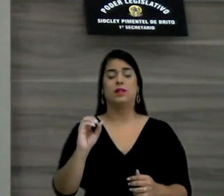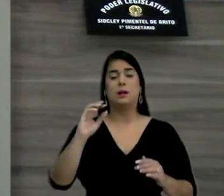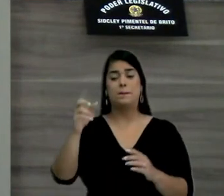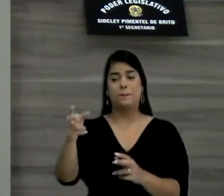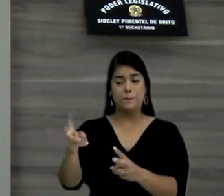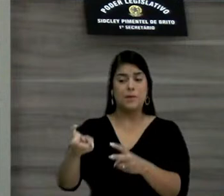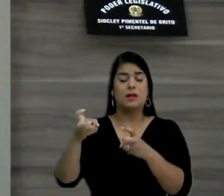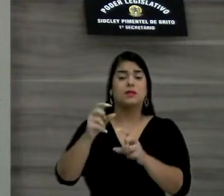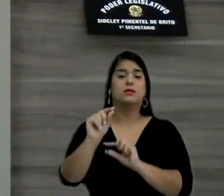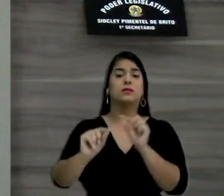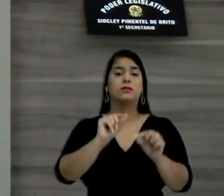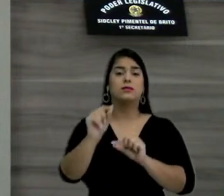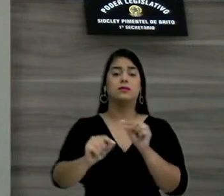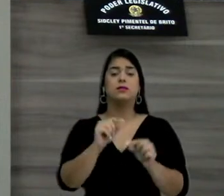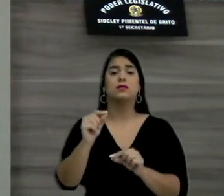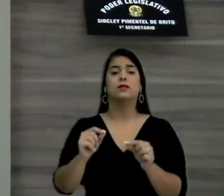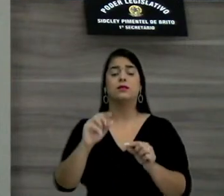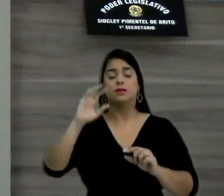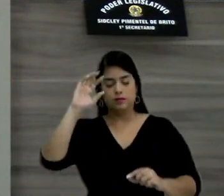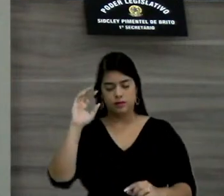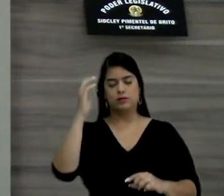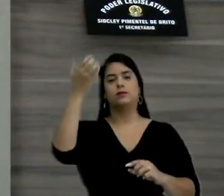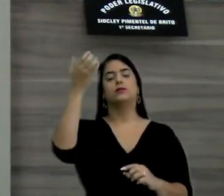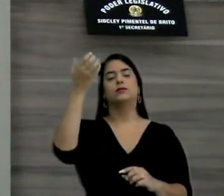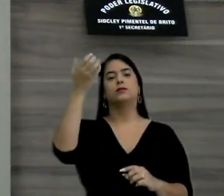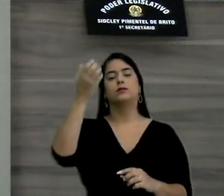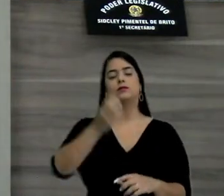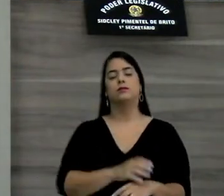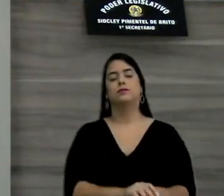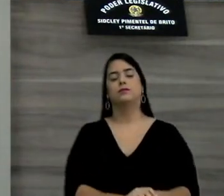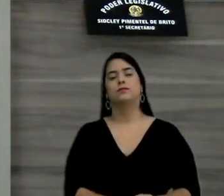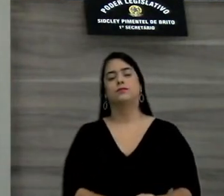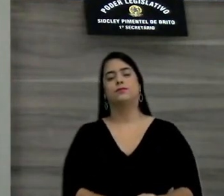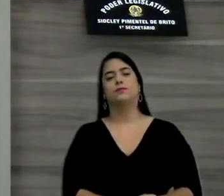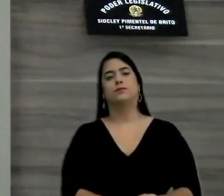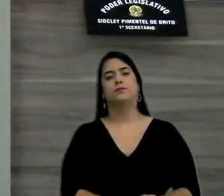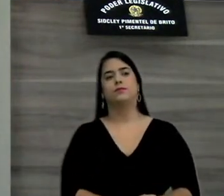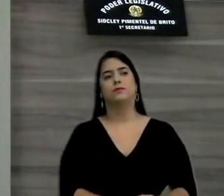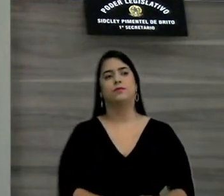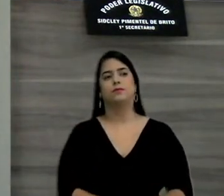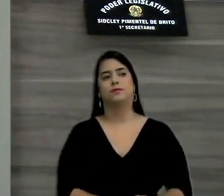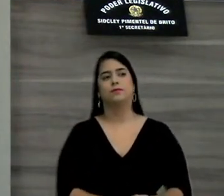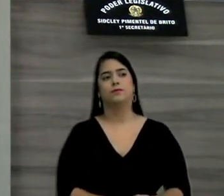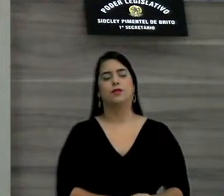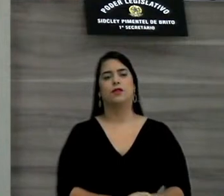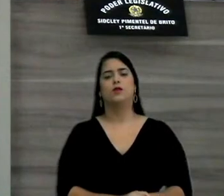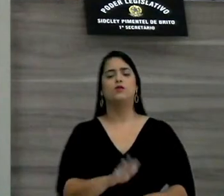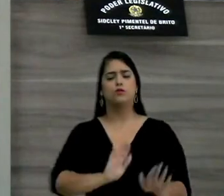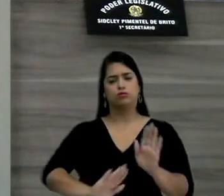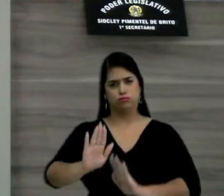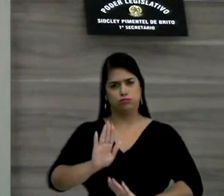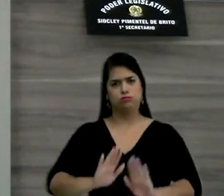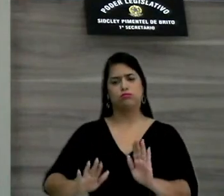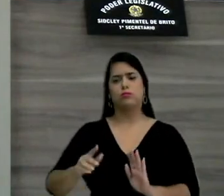aguarda o cumprimento da decisão que determina a implantação do tratamento